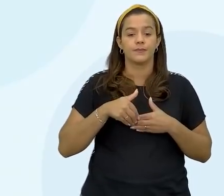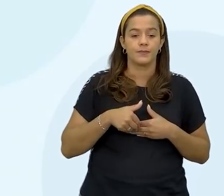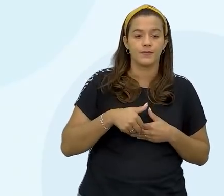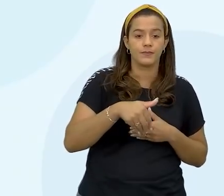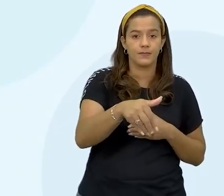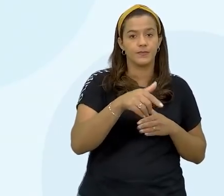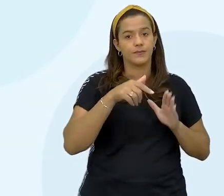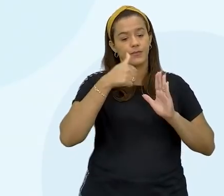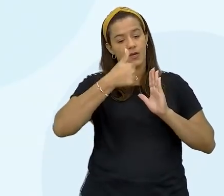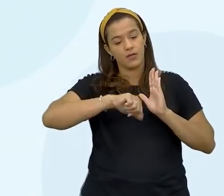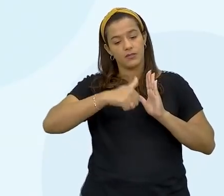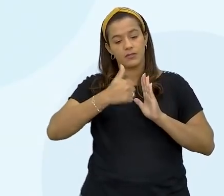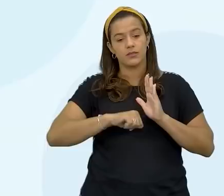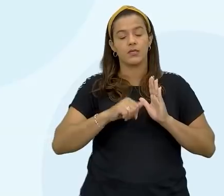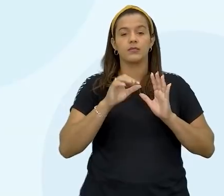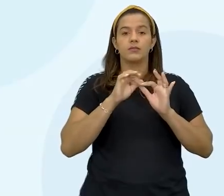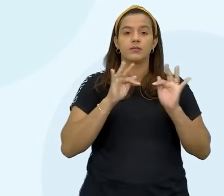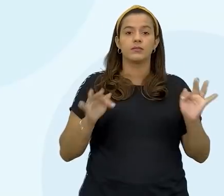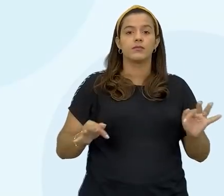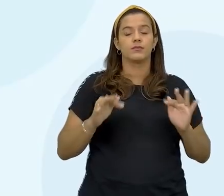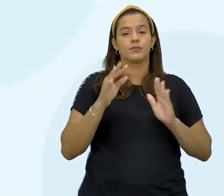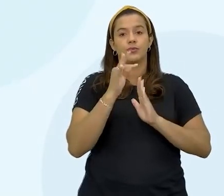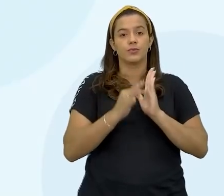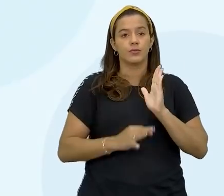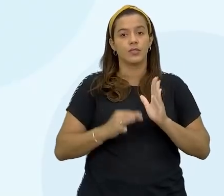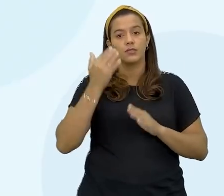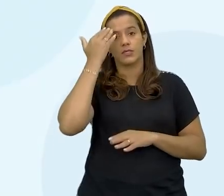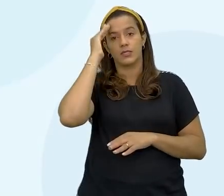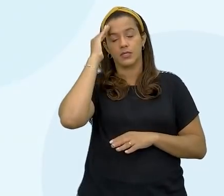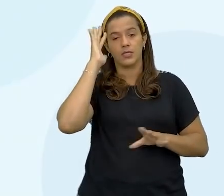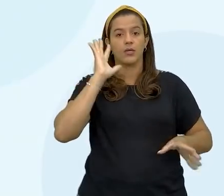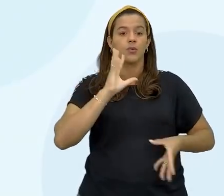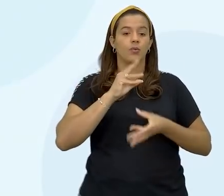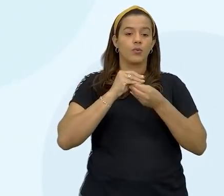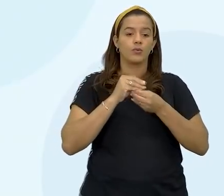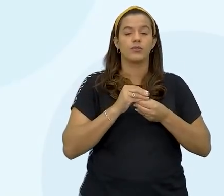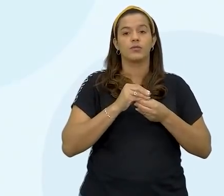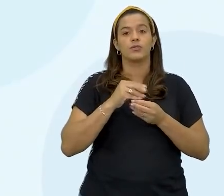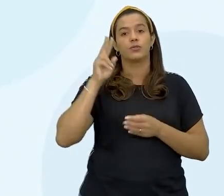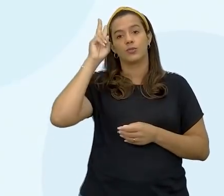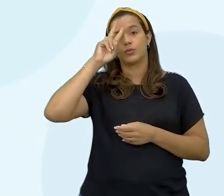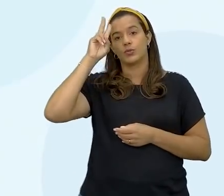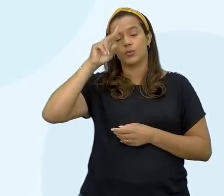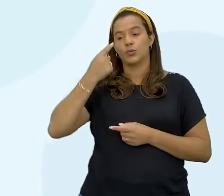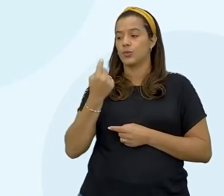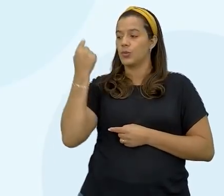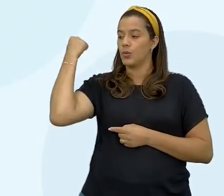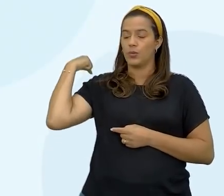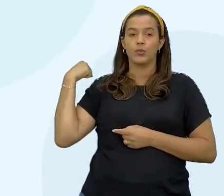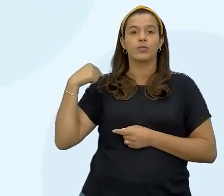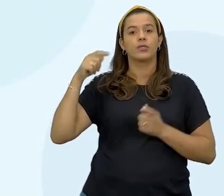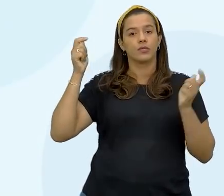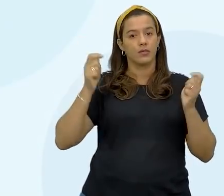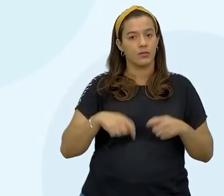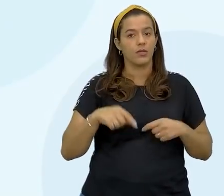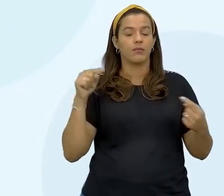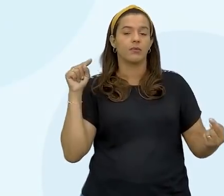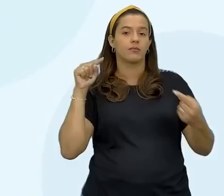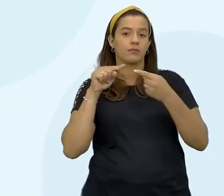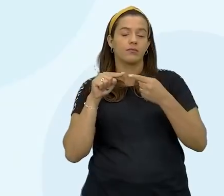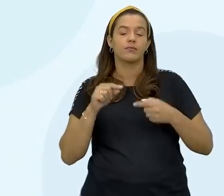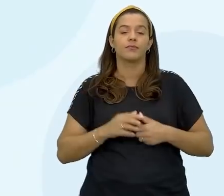fazer a análise simples de um texto, entender algum contexto histórico. Então, a gente já consegue fazer a primeira